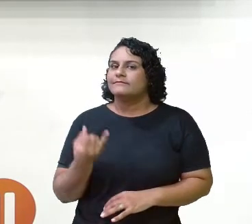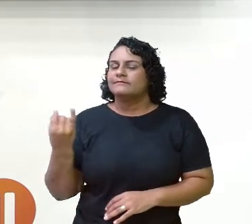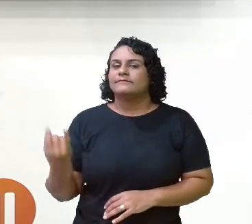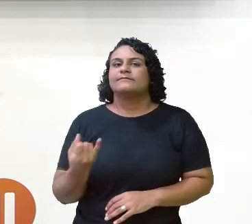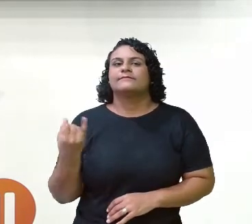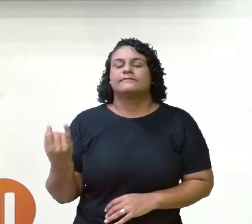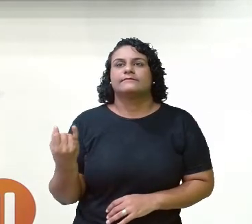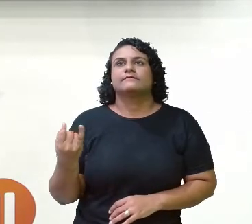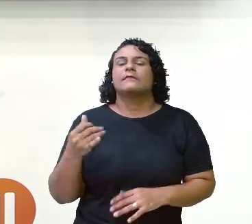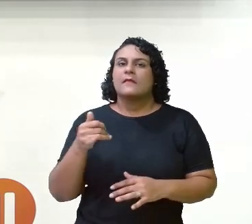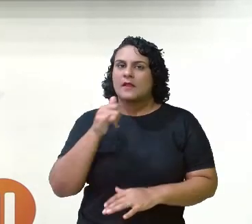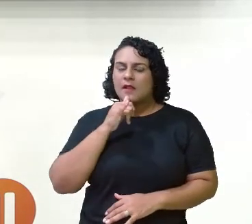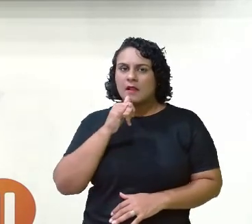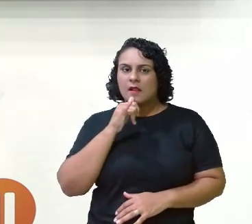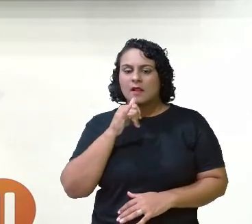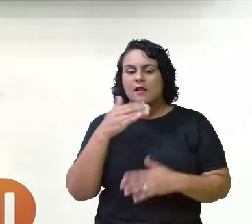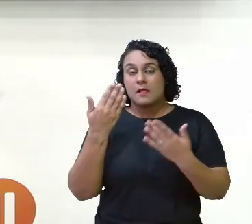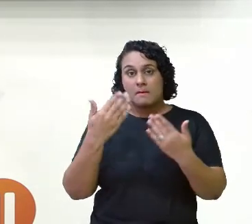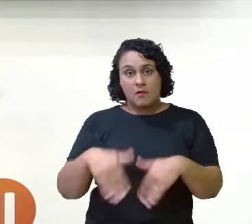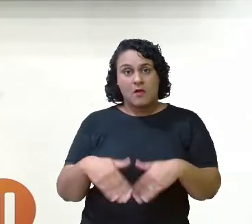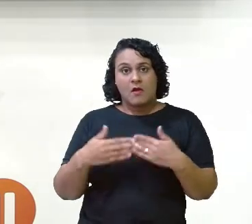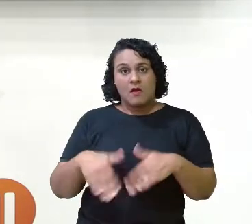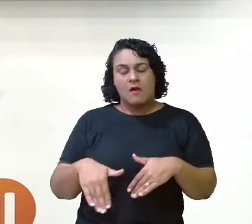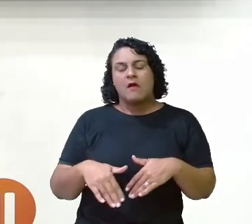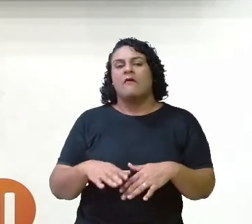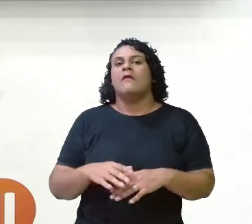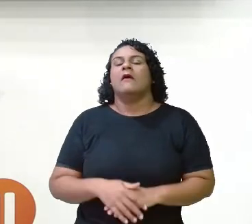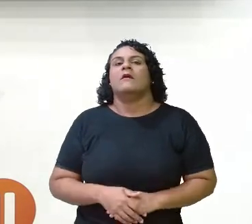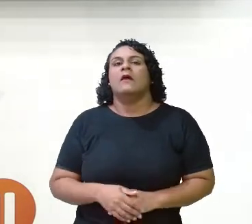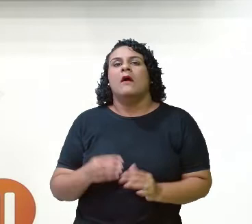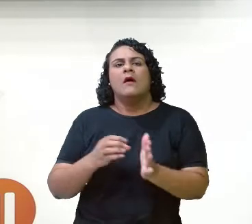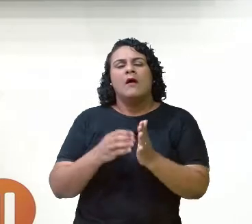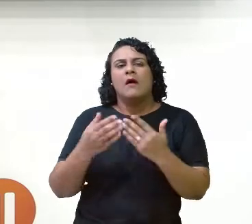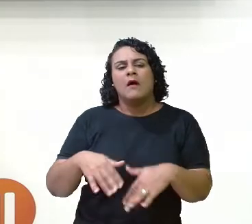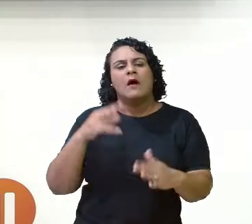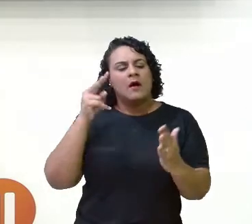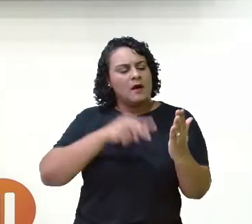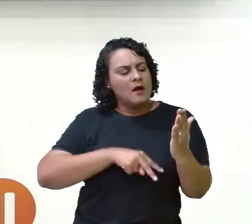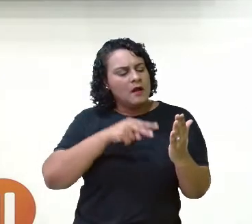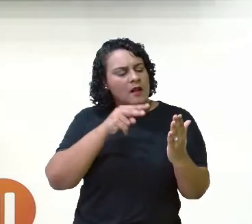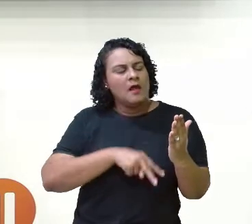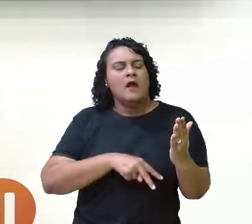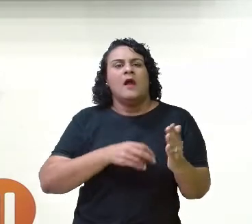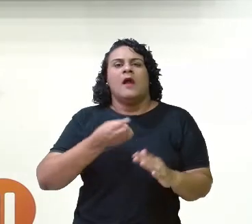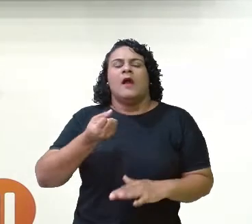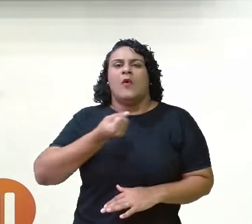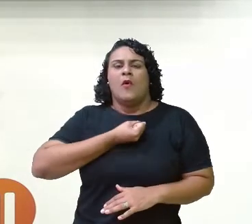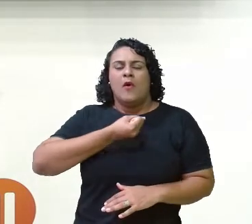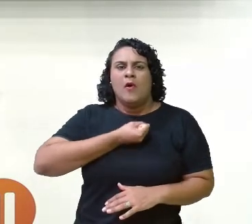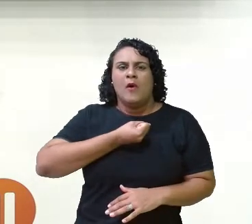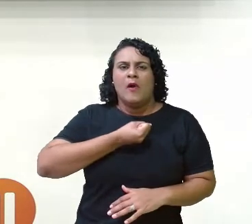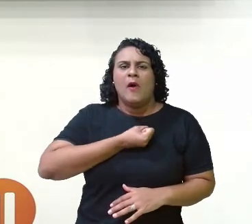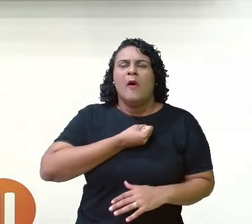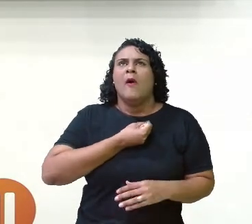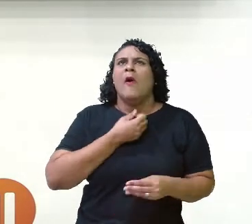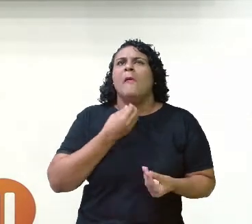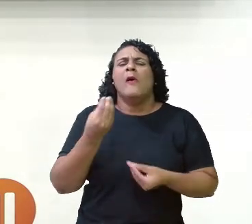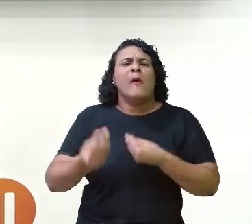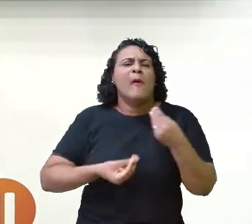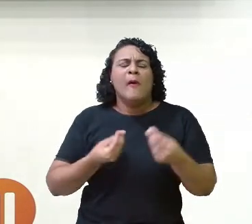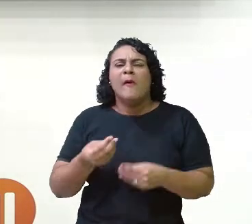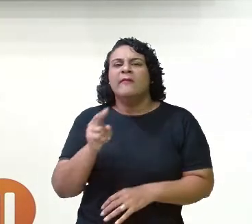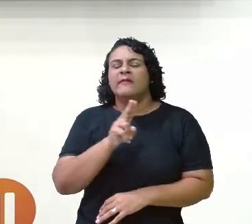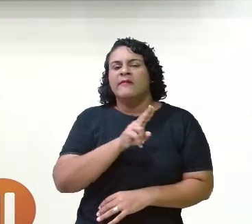alguma questão assim, isso cai muito em prova externa. Leia o número por extenso, ele quer saber como é que se escreve,